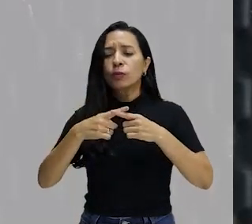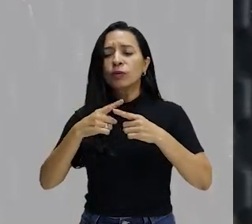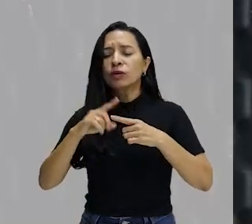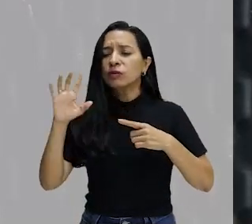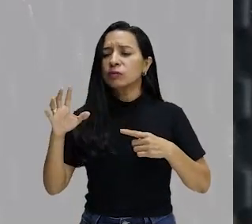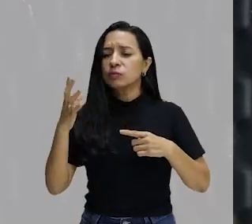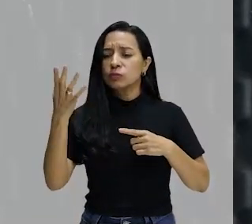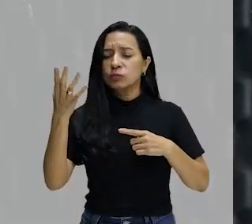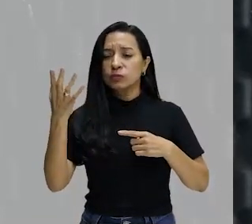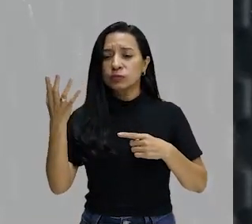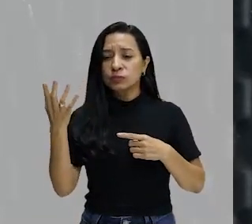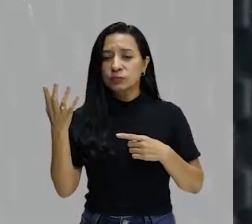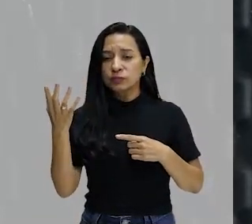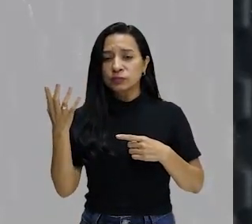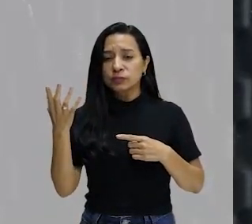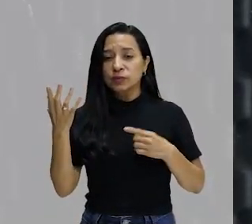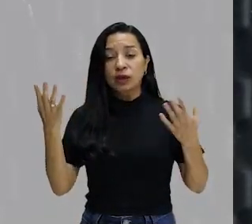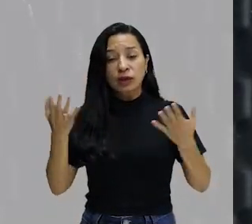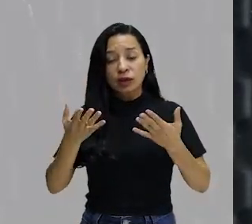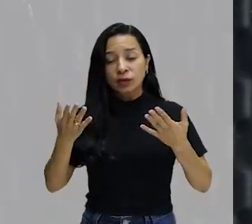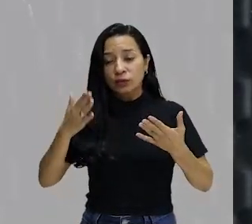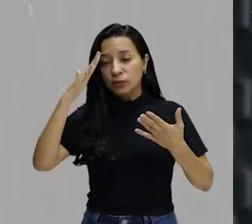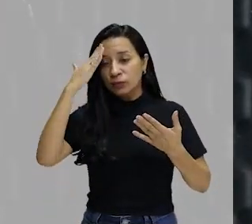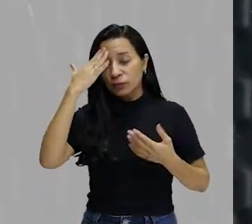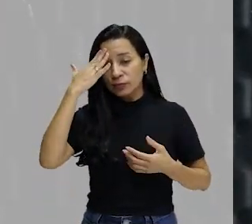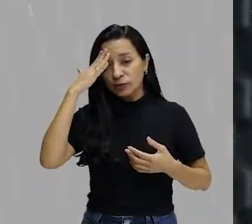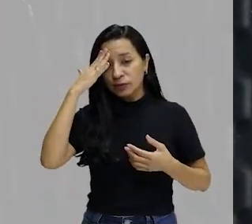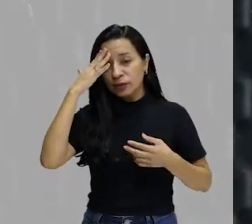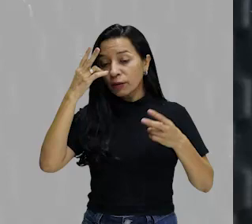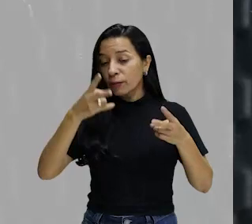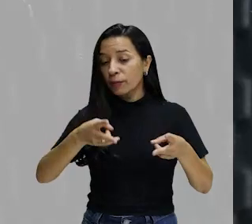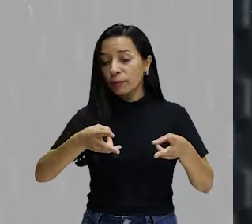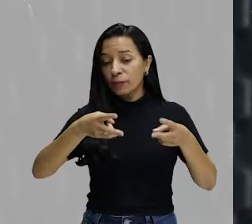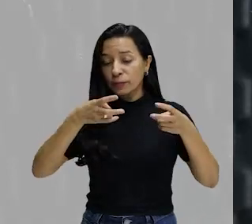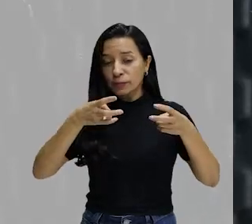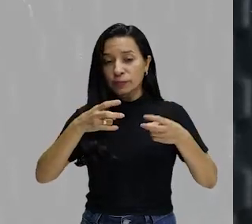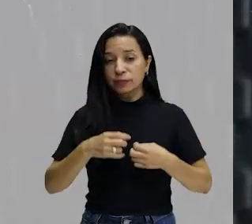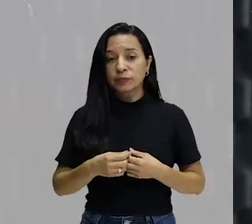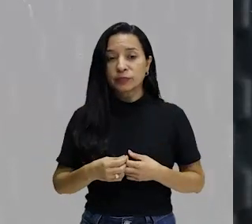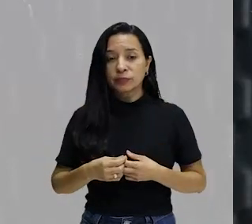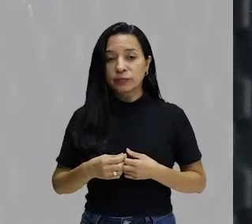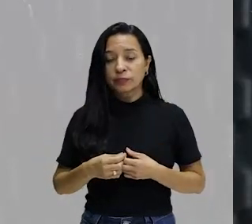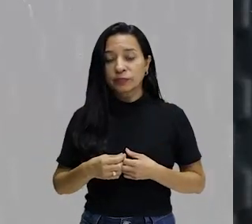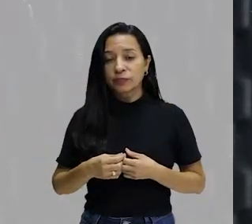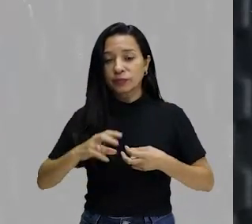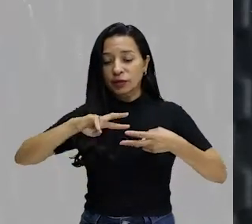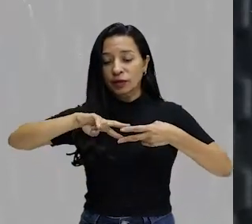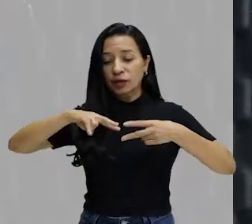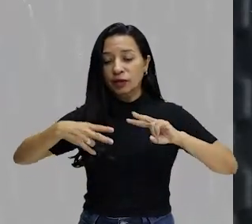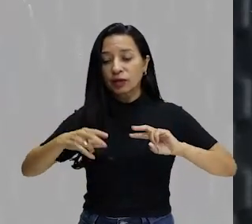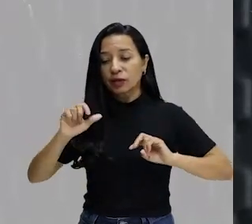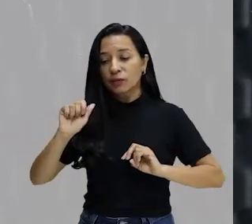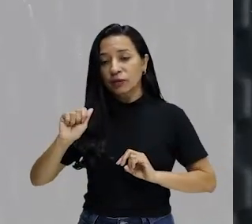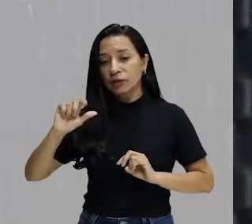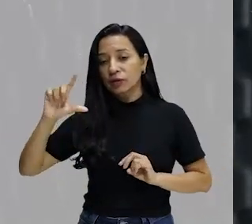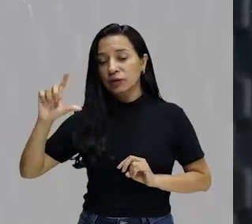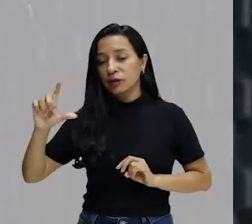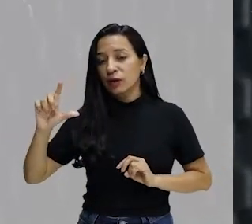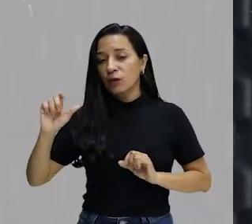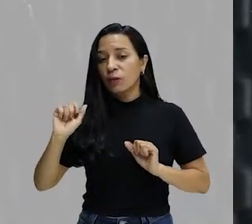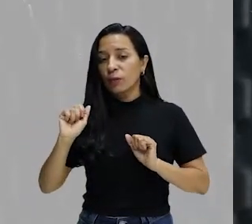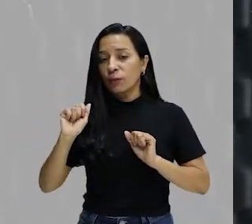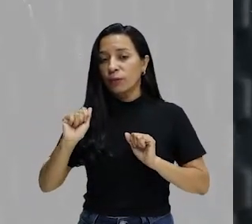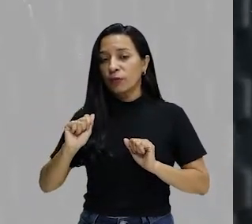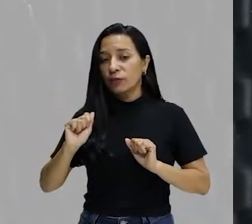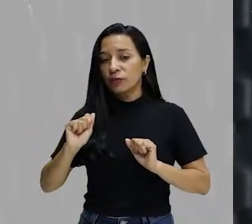acontece, professor? Nós vamos agora entender. Presta bem atenção. O alelo azão, ele vai